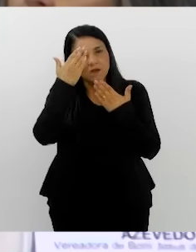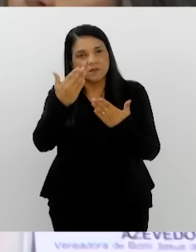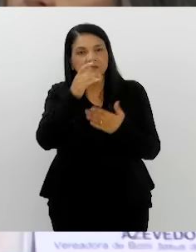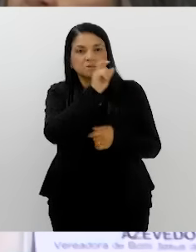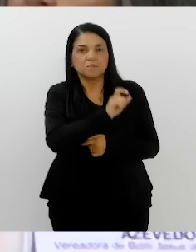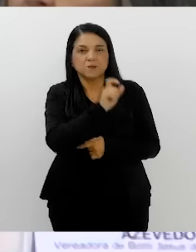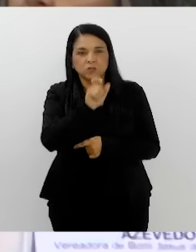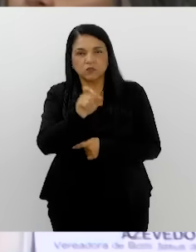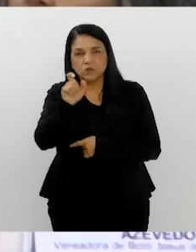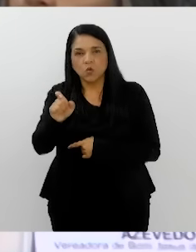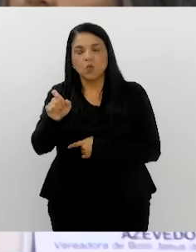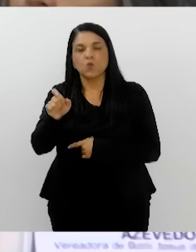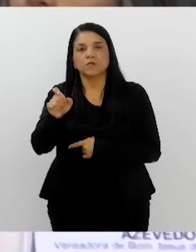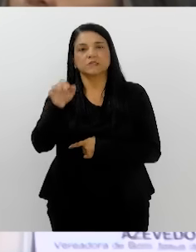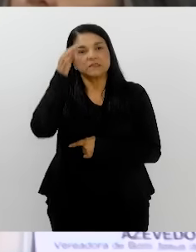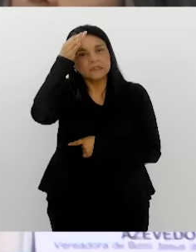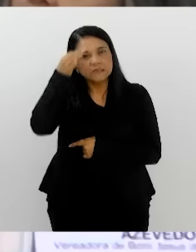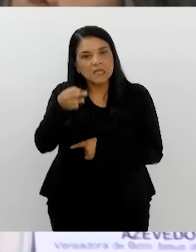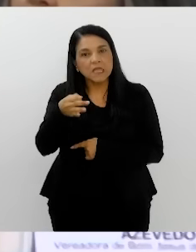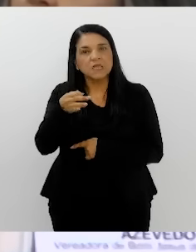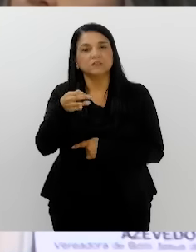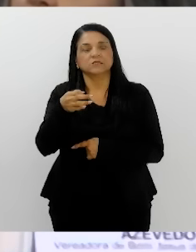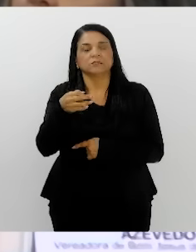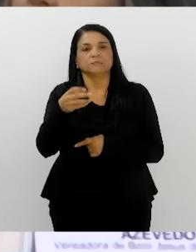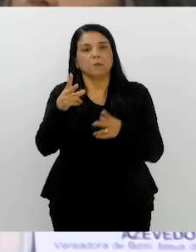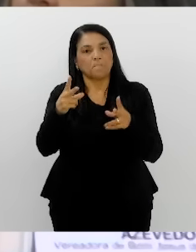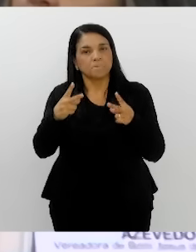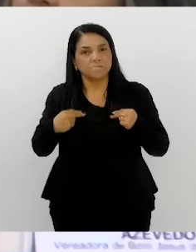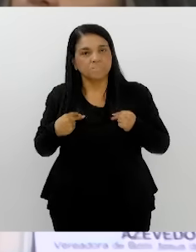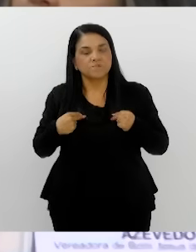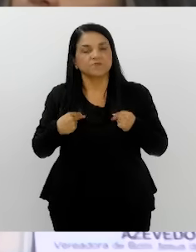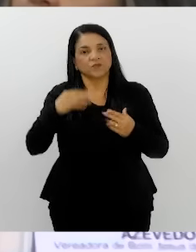que eu mereço ainda a confiança para representá-los.